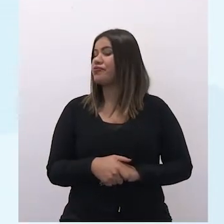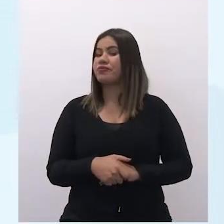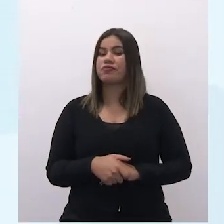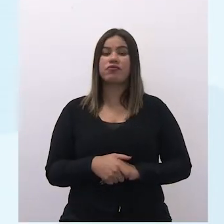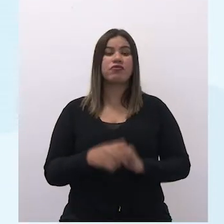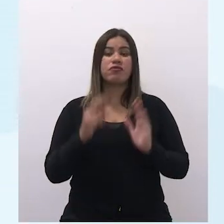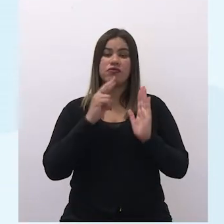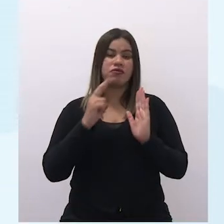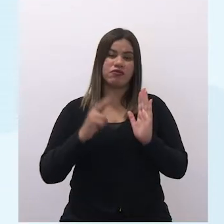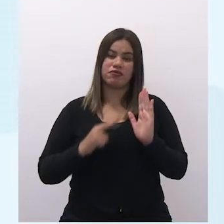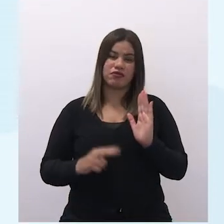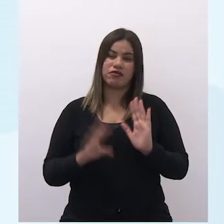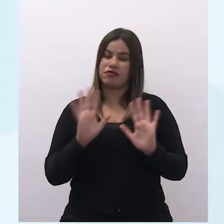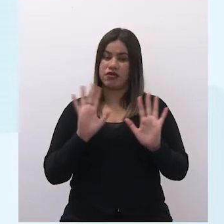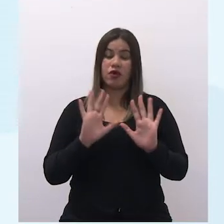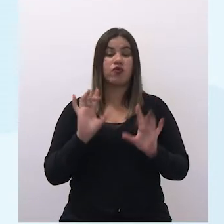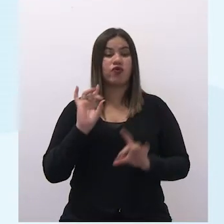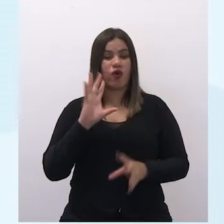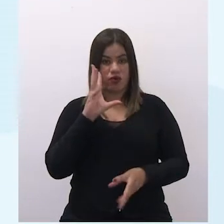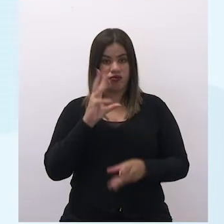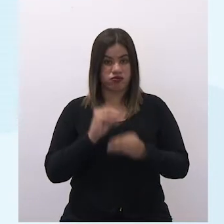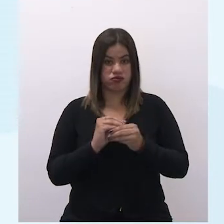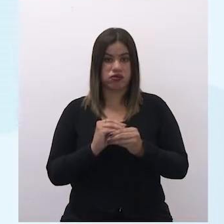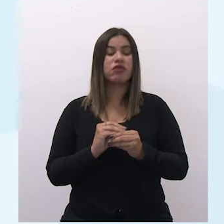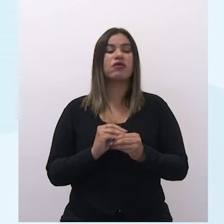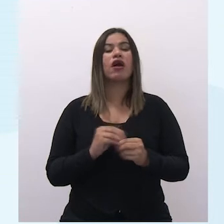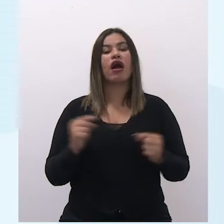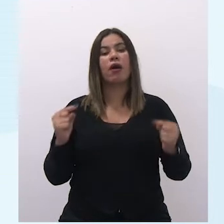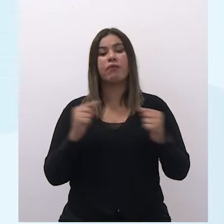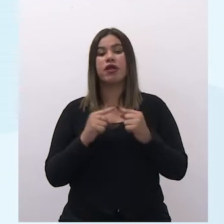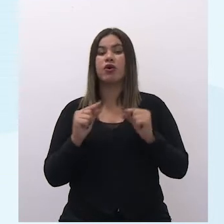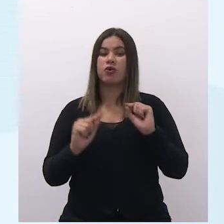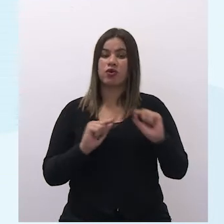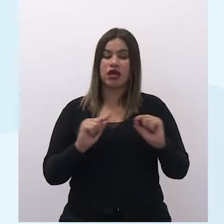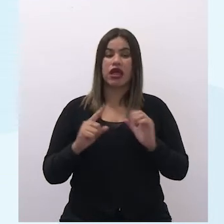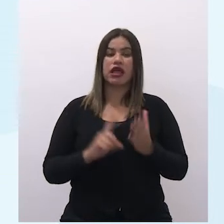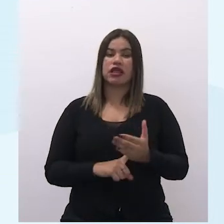essa competência, só falar um pouquinho que ela remete à questão das